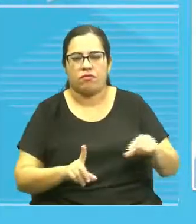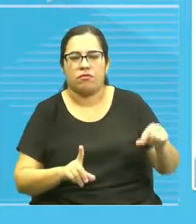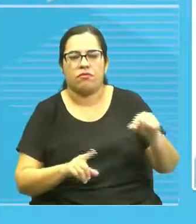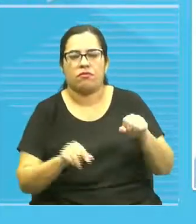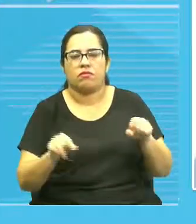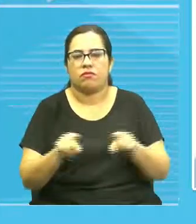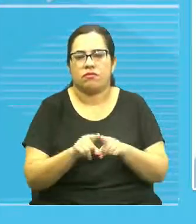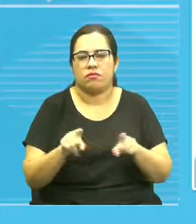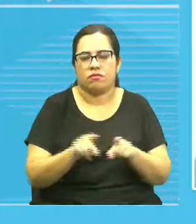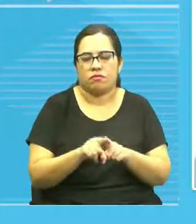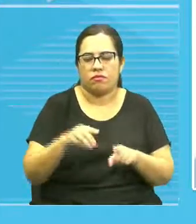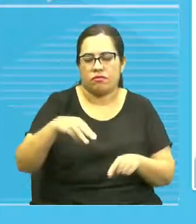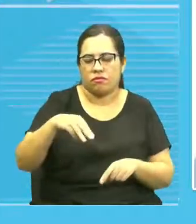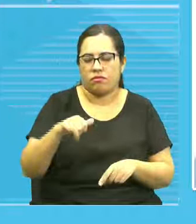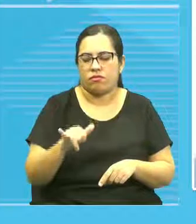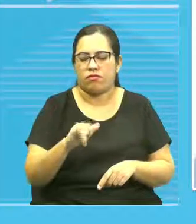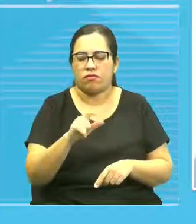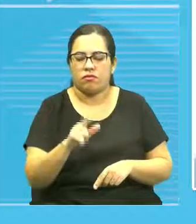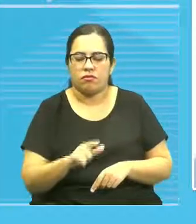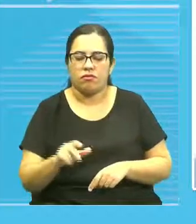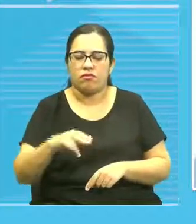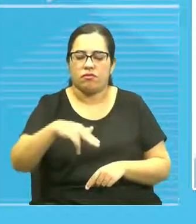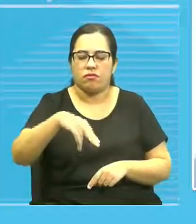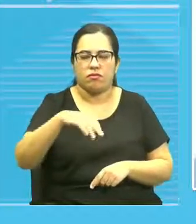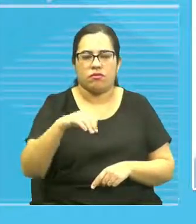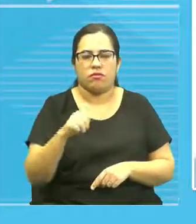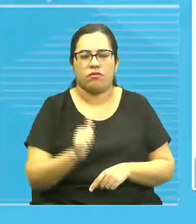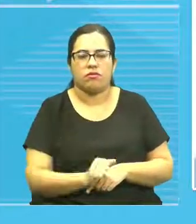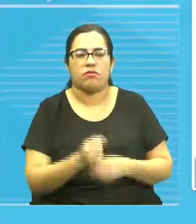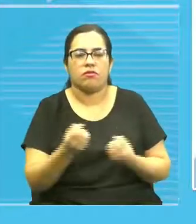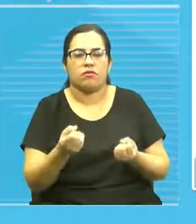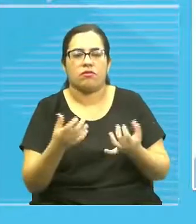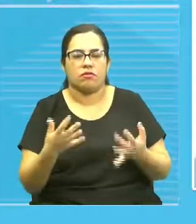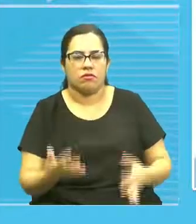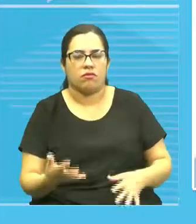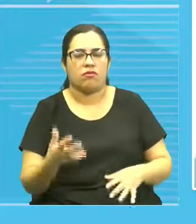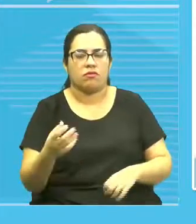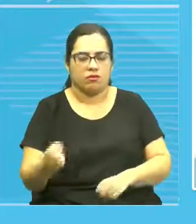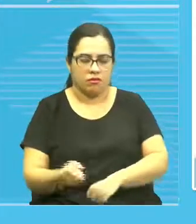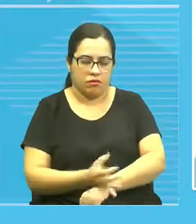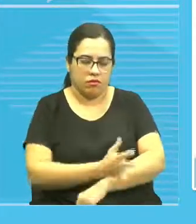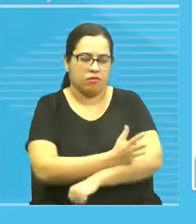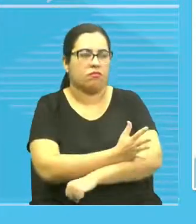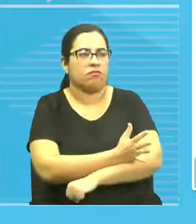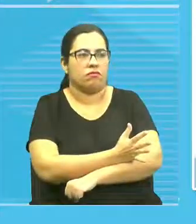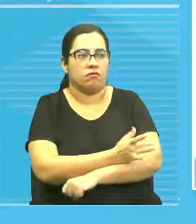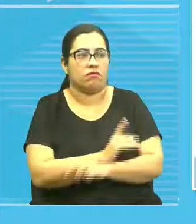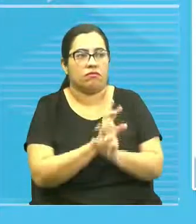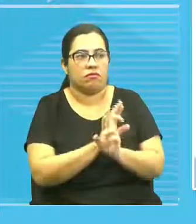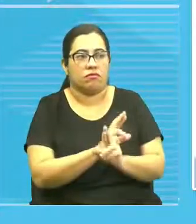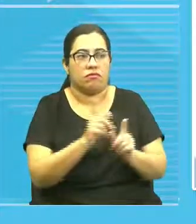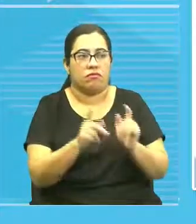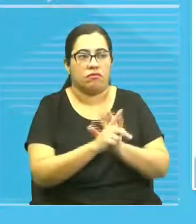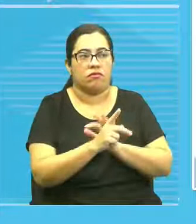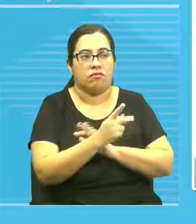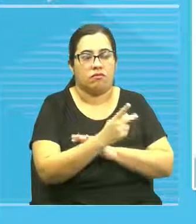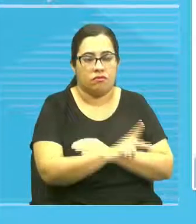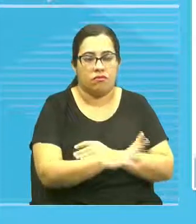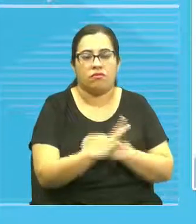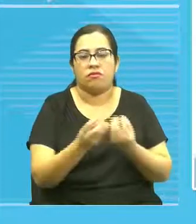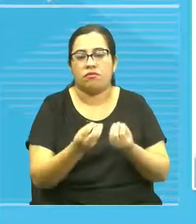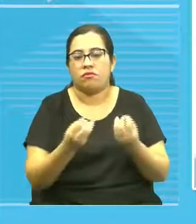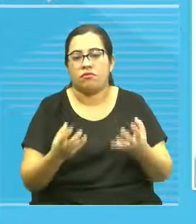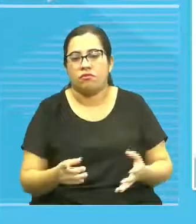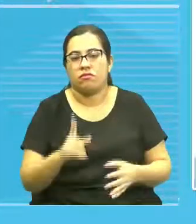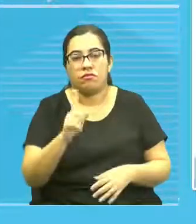da maizena, são dissoluções exo, diferente dessas aqui. Essas são